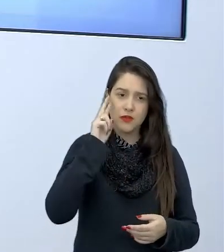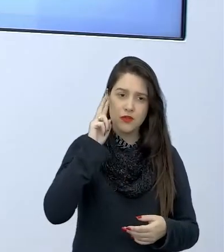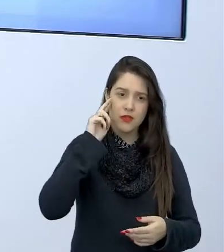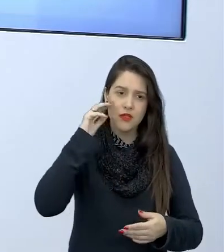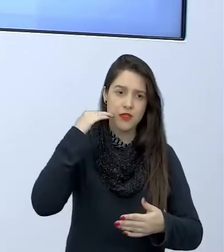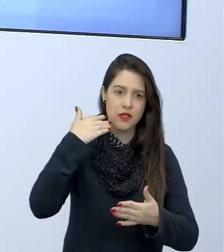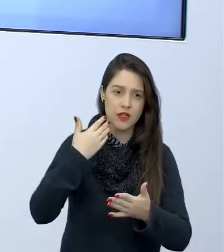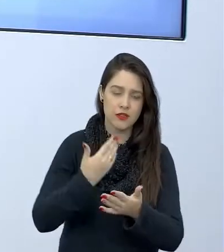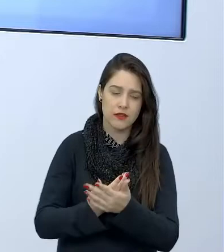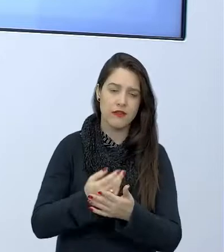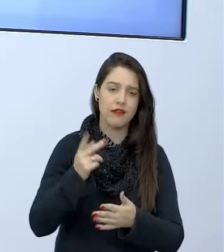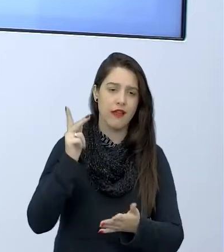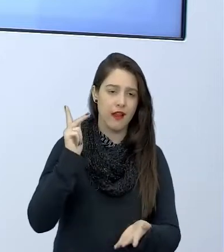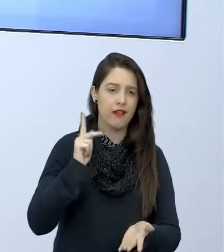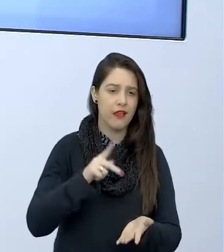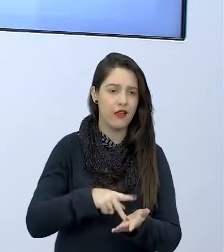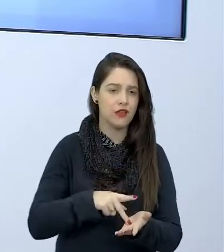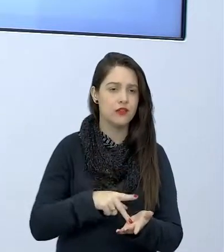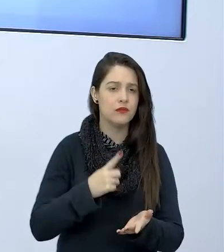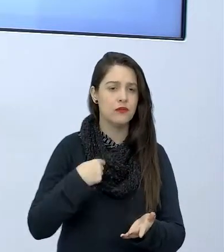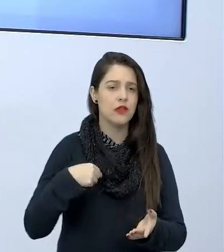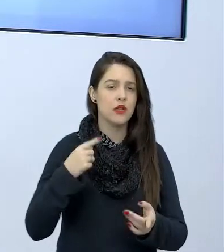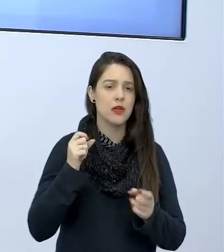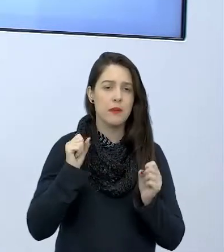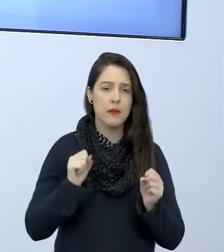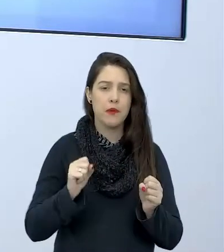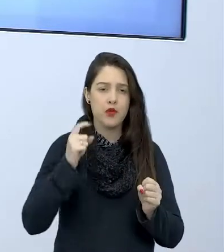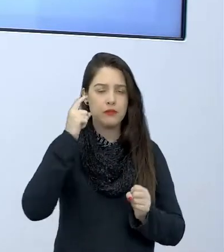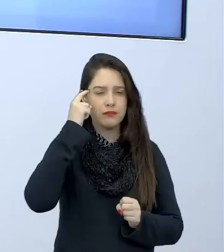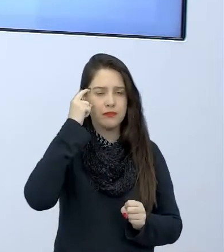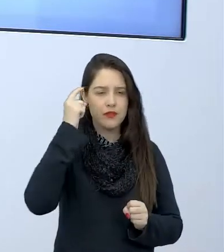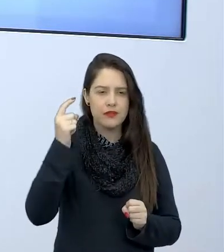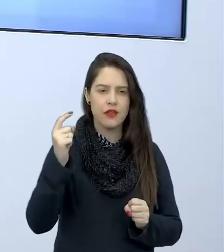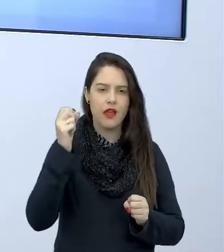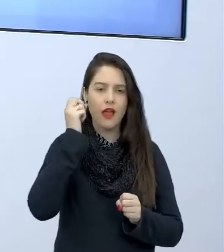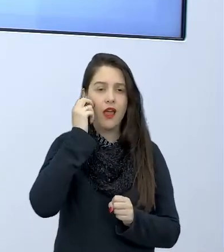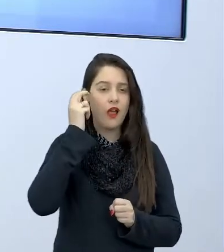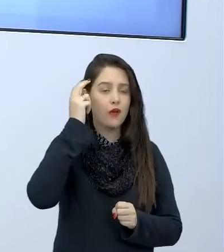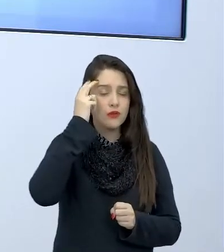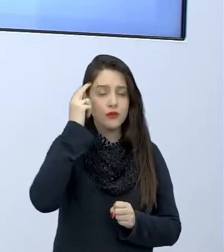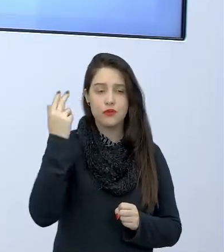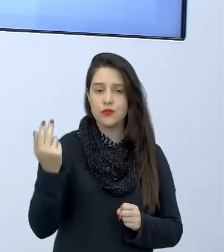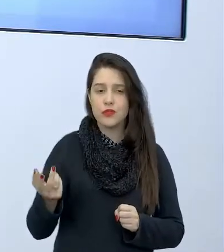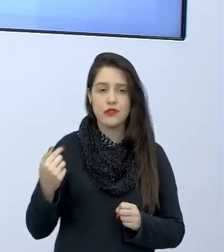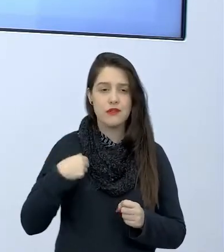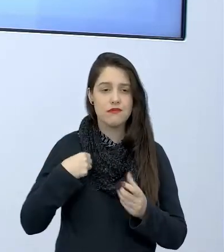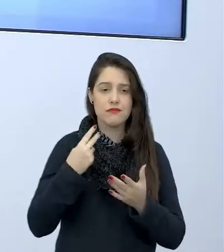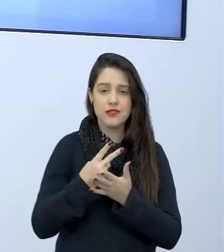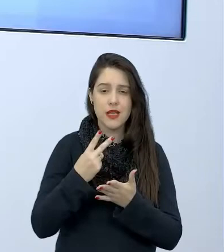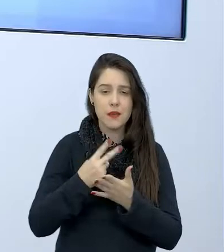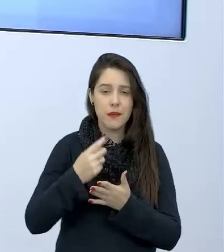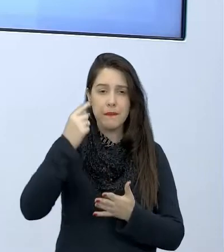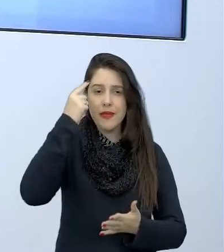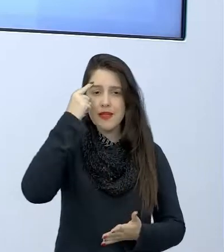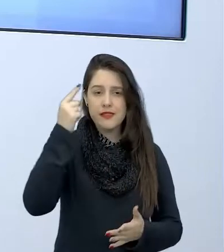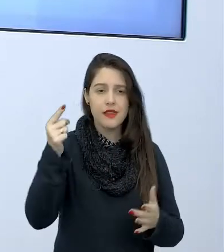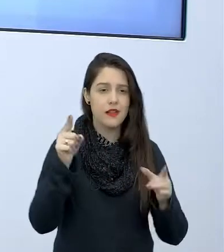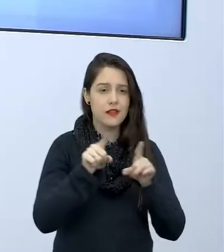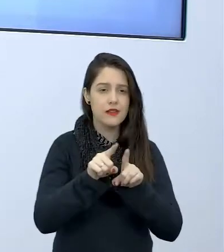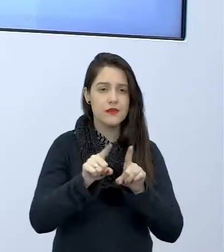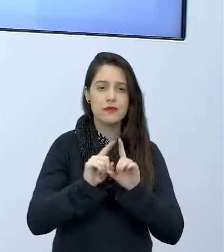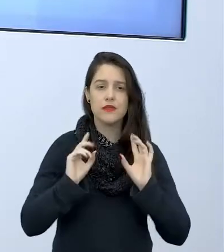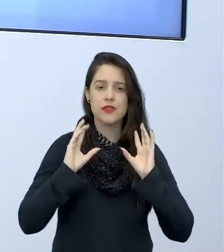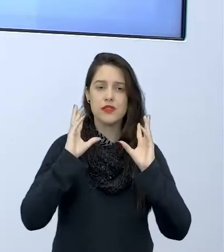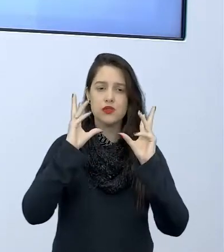da nossa realidade. Então a gente também não pode pensar numa cultura brasileira sem pensar também em todos